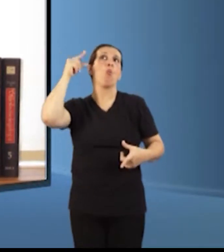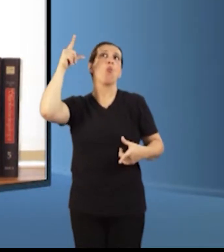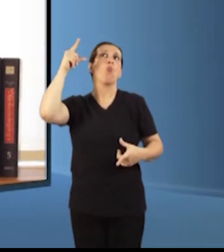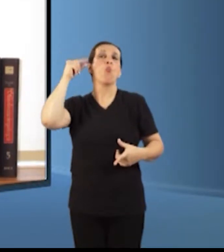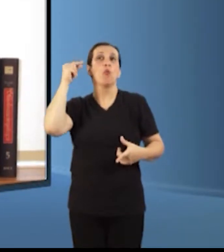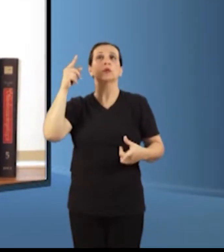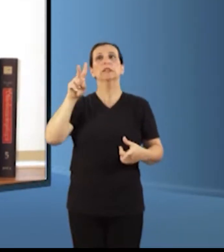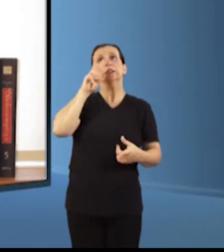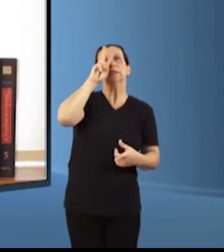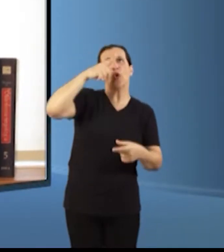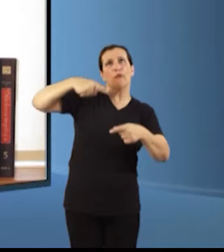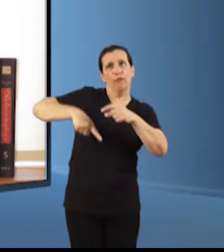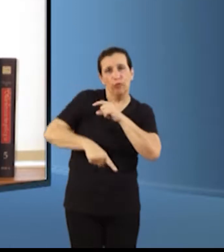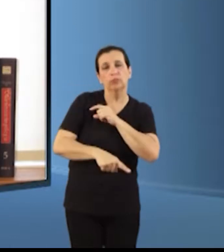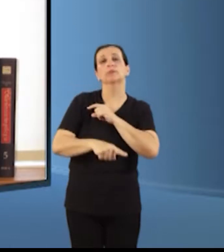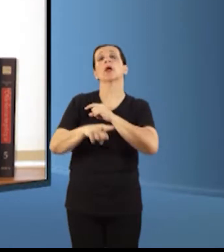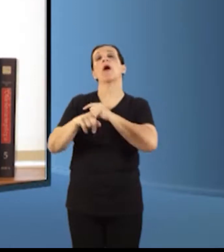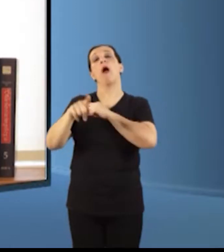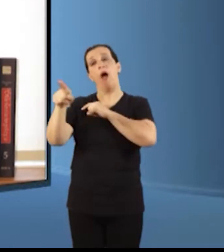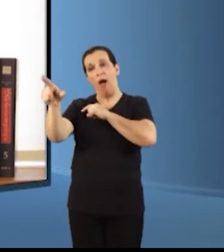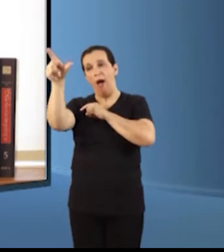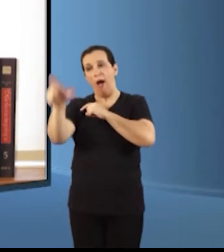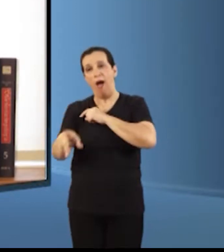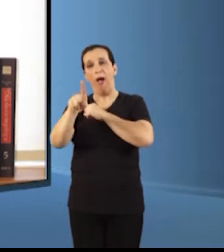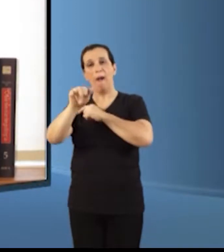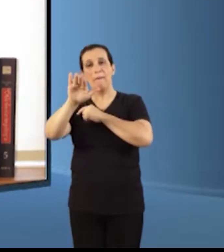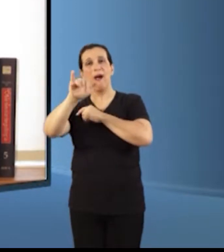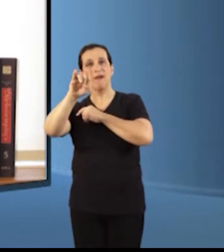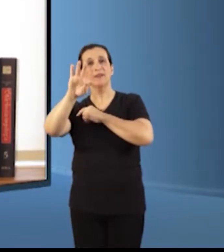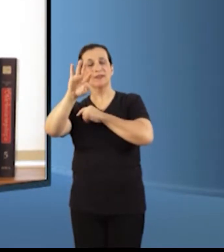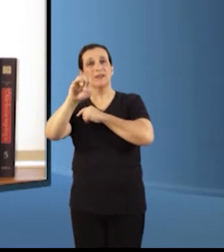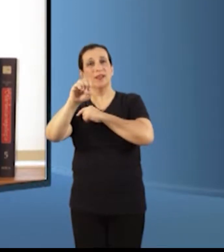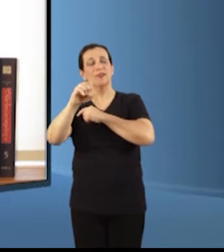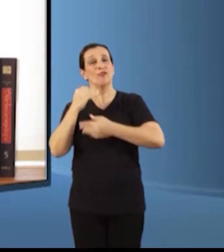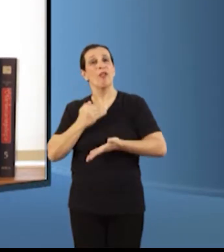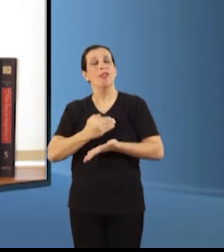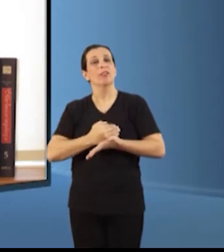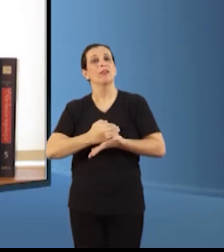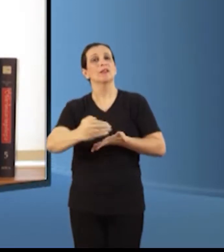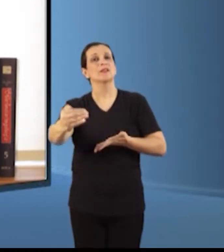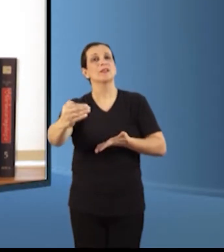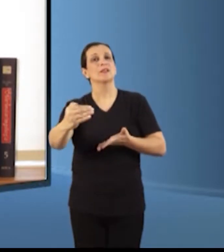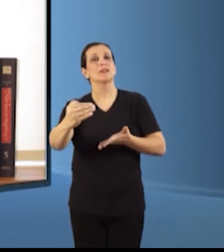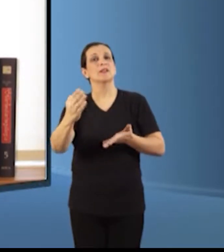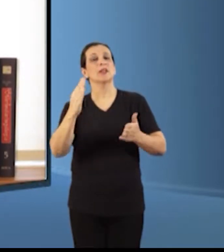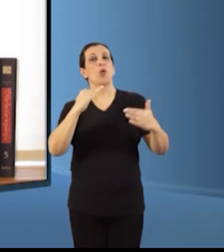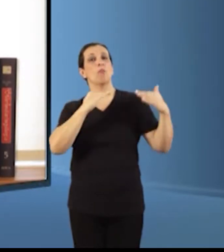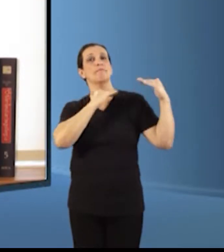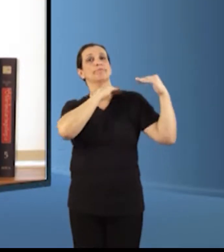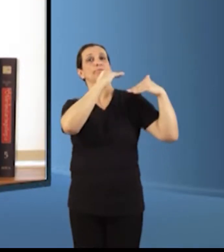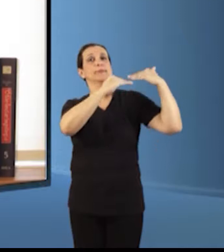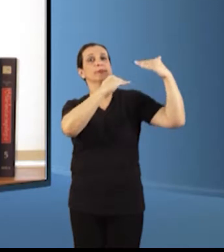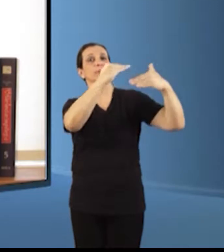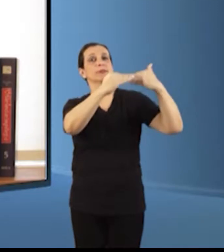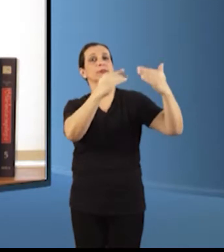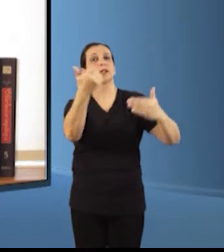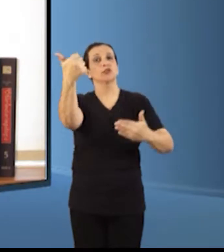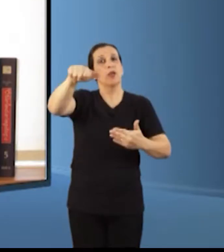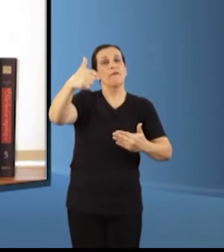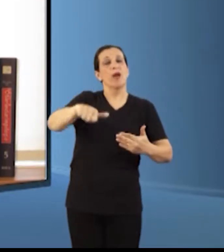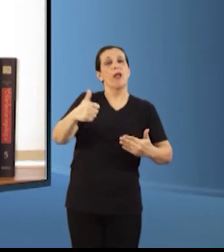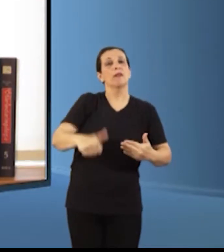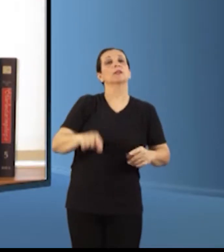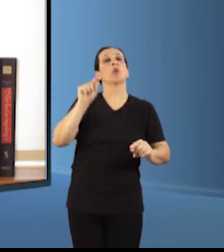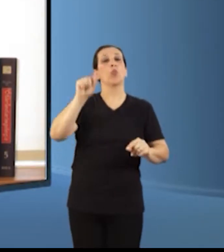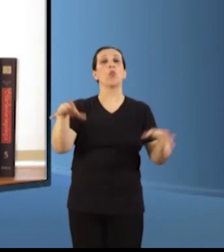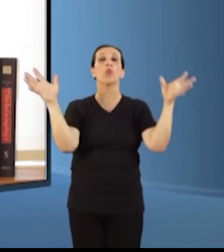surdez, sendo uma surdez severa ou profunda, o paciente então ele inicia um processo de avaliação